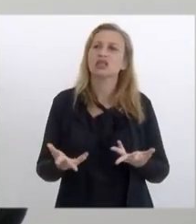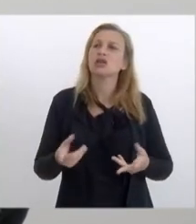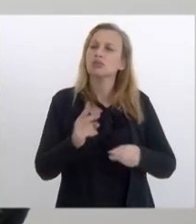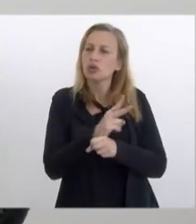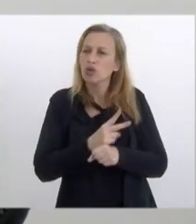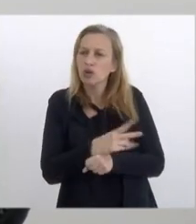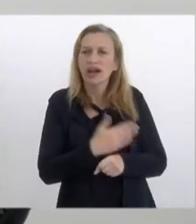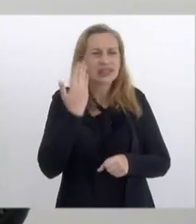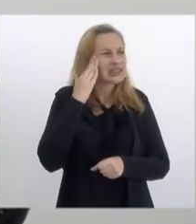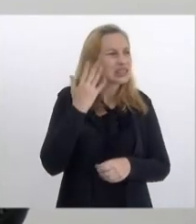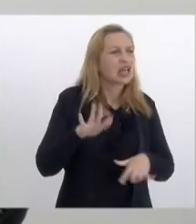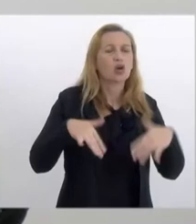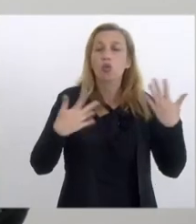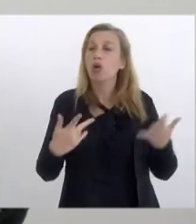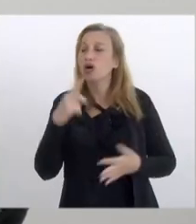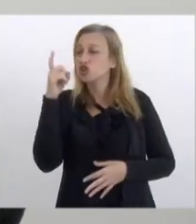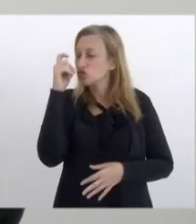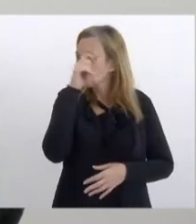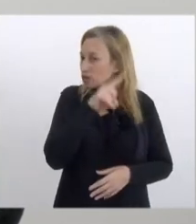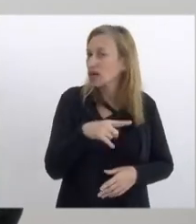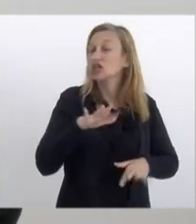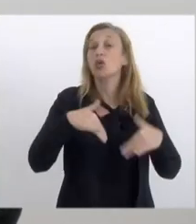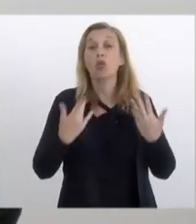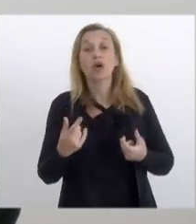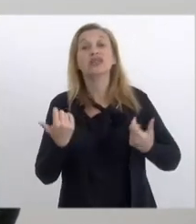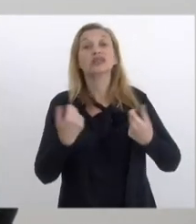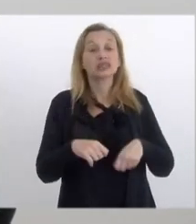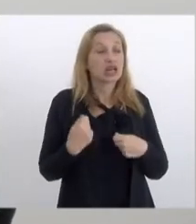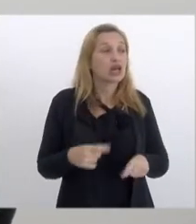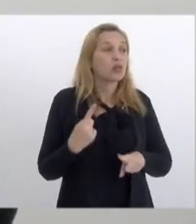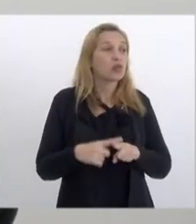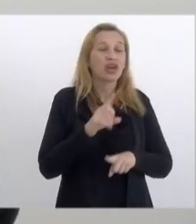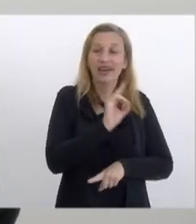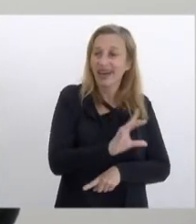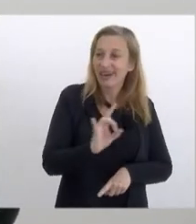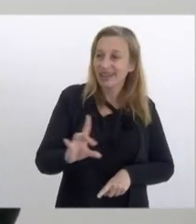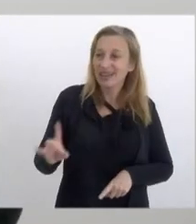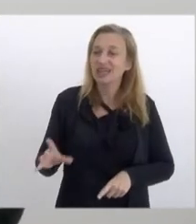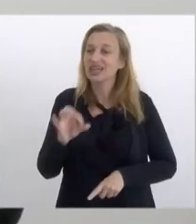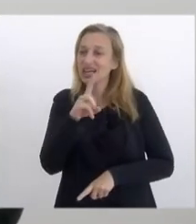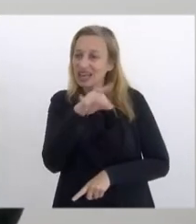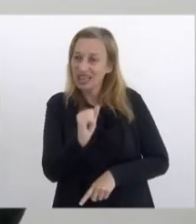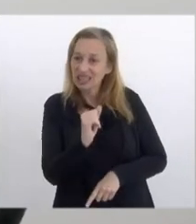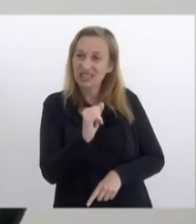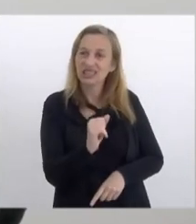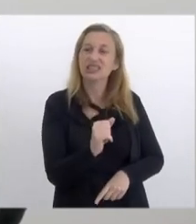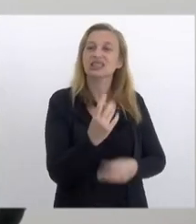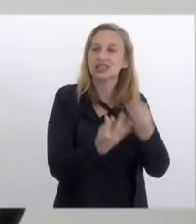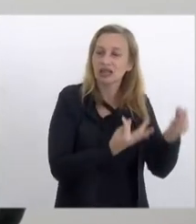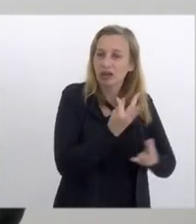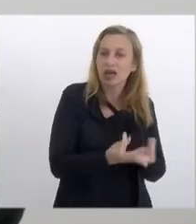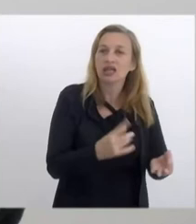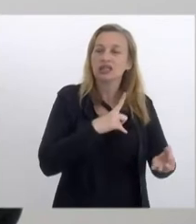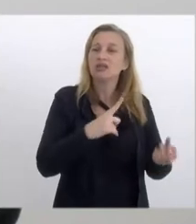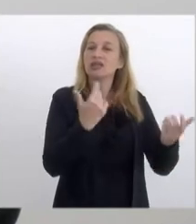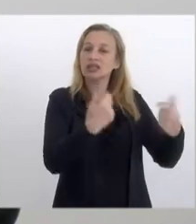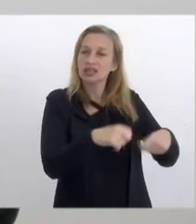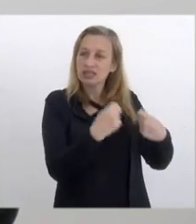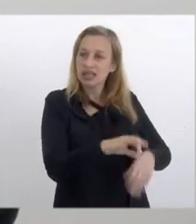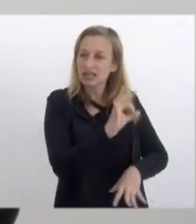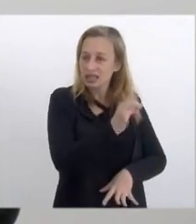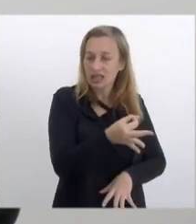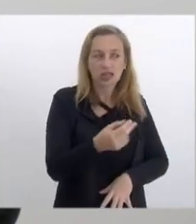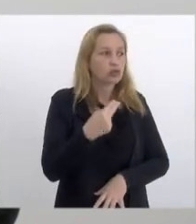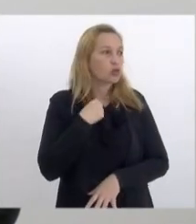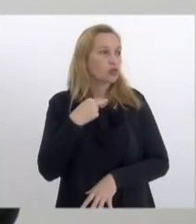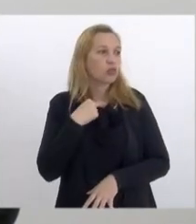procurado entender qual é a dificuldade, qual é a necessidade, porque cada clínica terapêutica, ela tem a sua necessidade específica. Então a gente